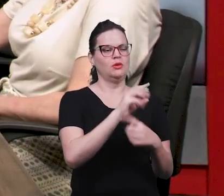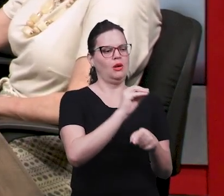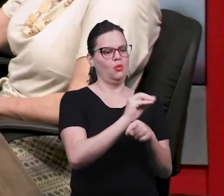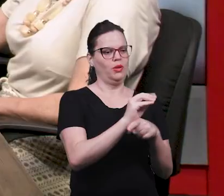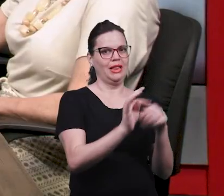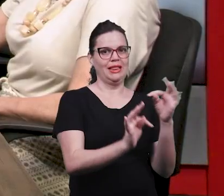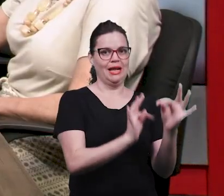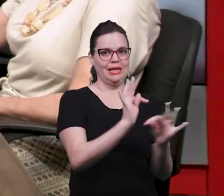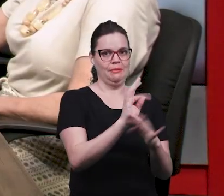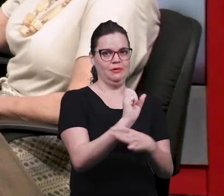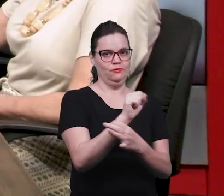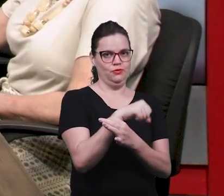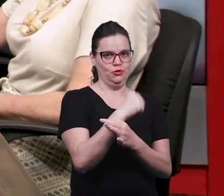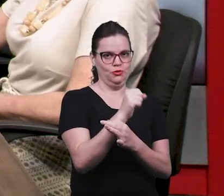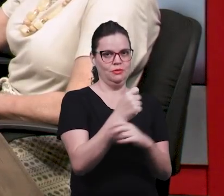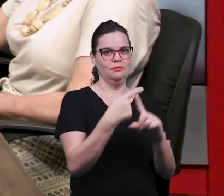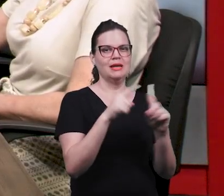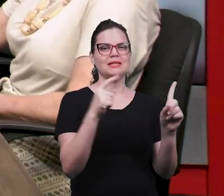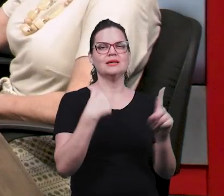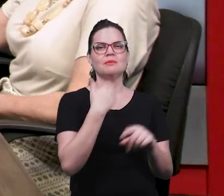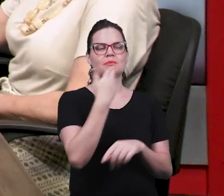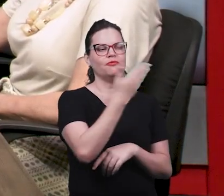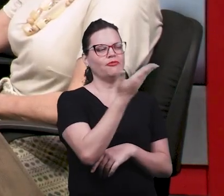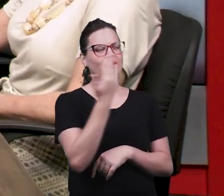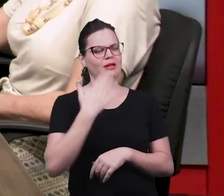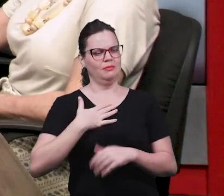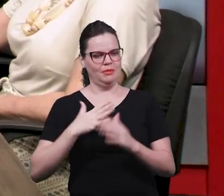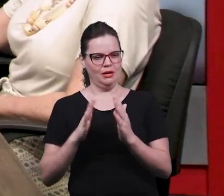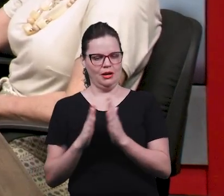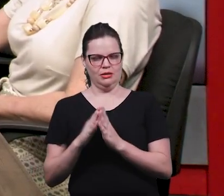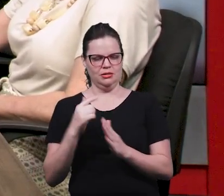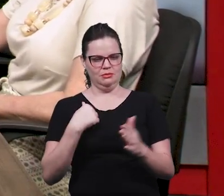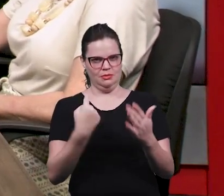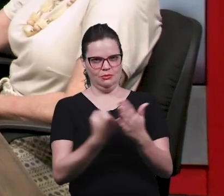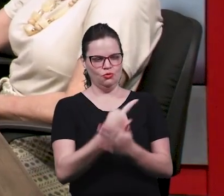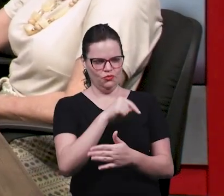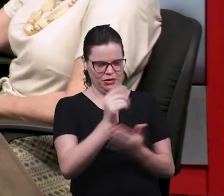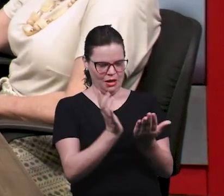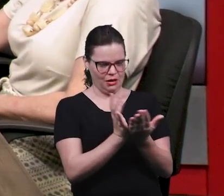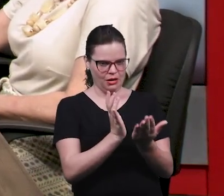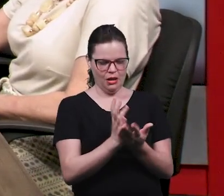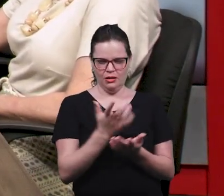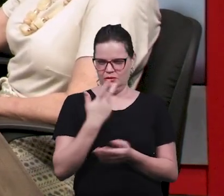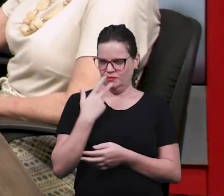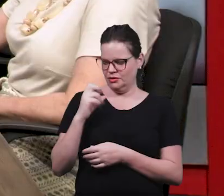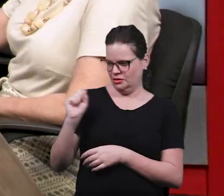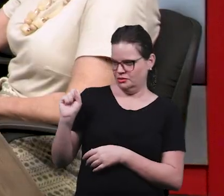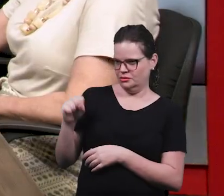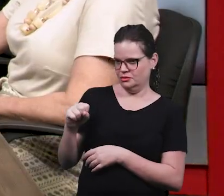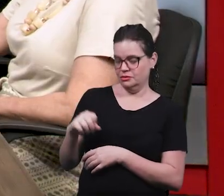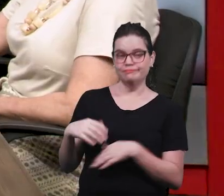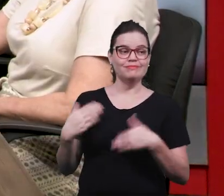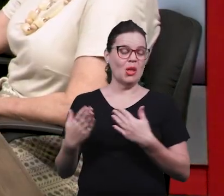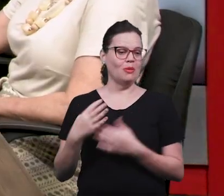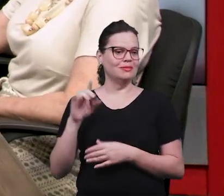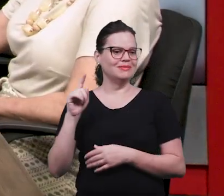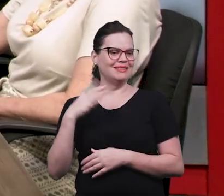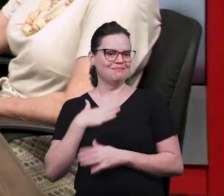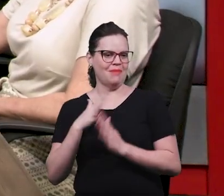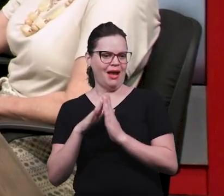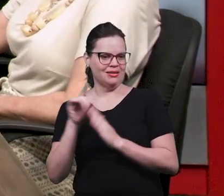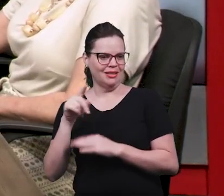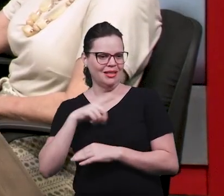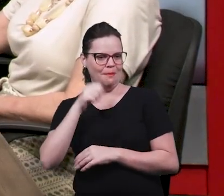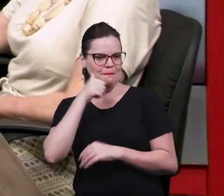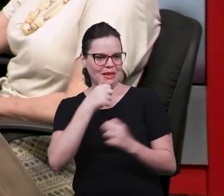casa dela. E ela um dia falou assim, você é crente, né? Eu falei, sim, sou crente. Aí ela assim, a menina que trabalha na